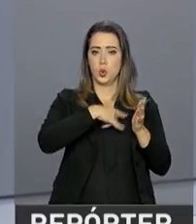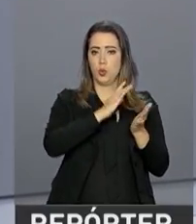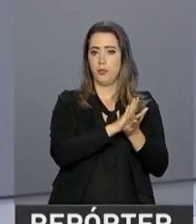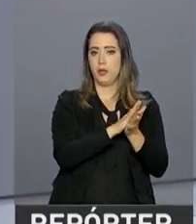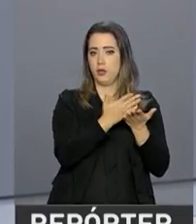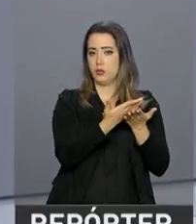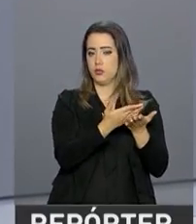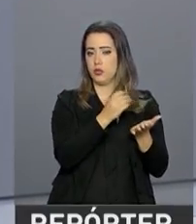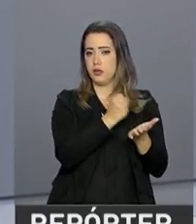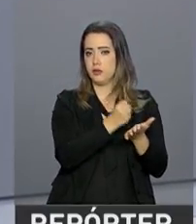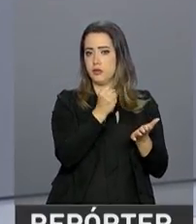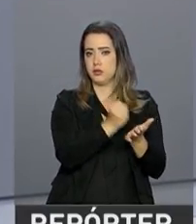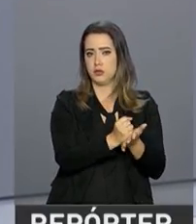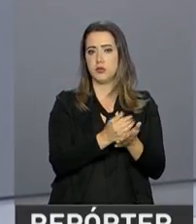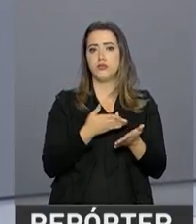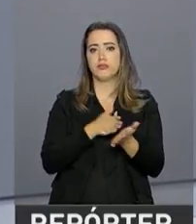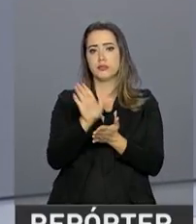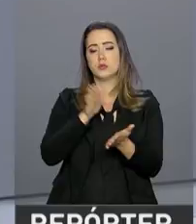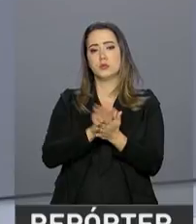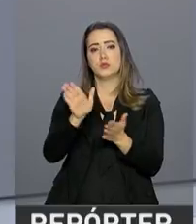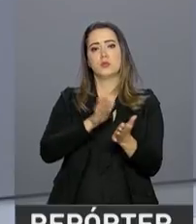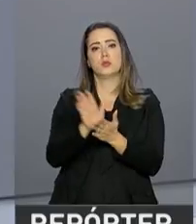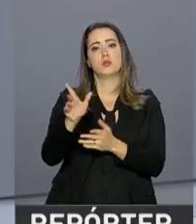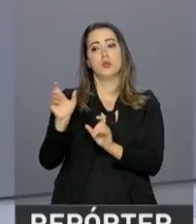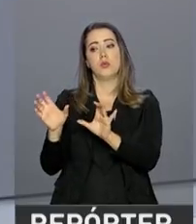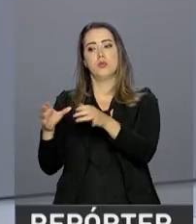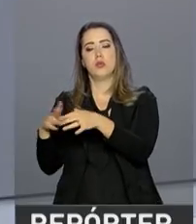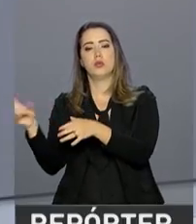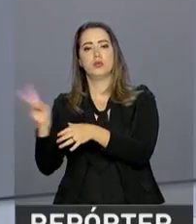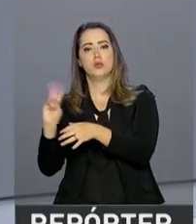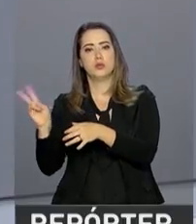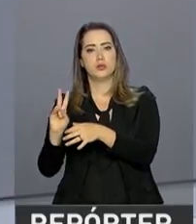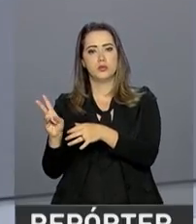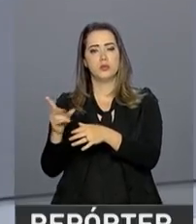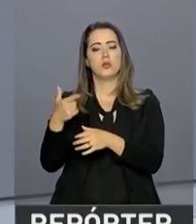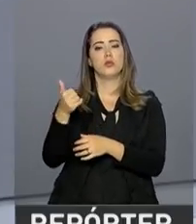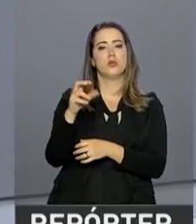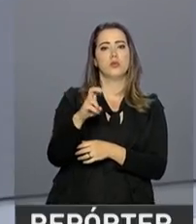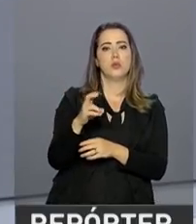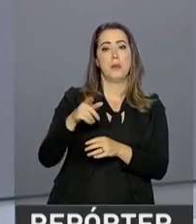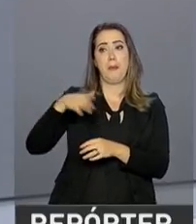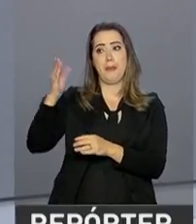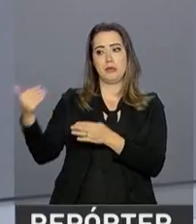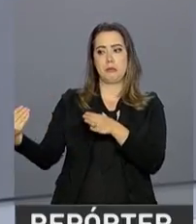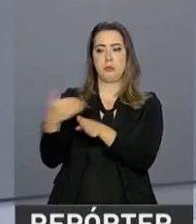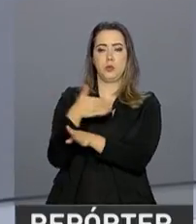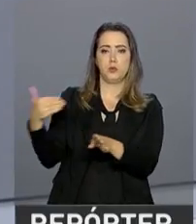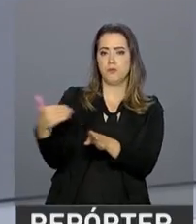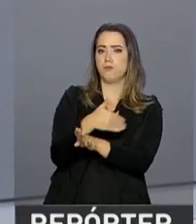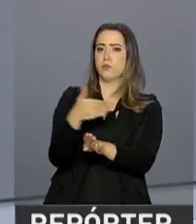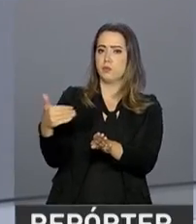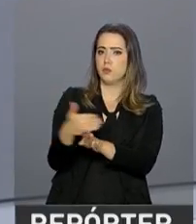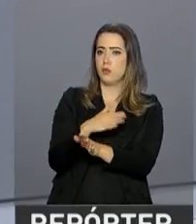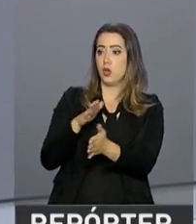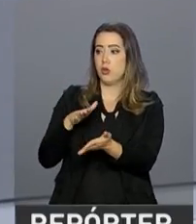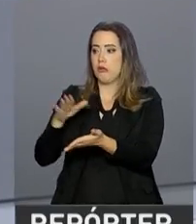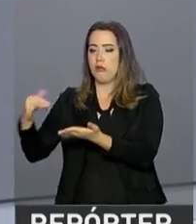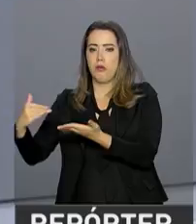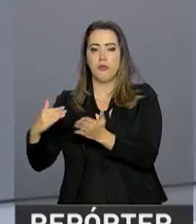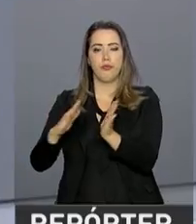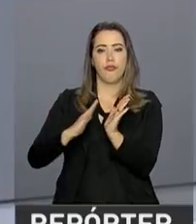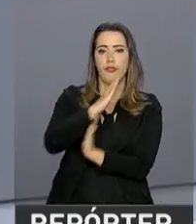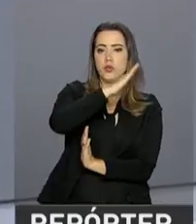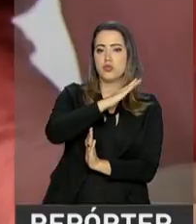desde 2015 em roraima o estado por onde mais entre um imigrantes que fogem da crise do país